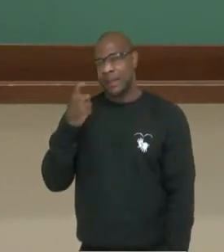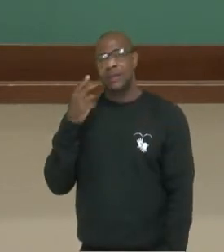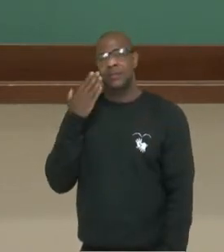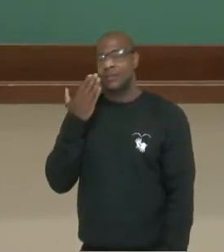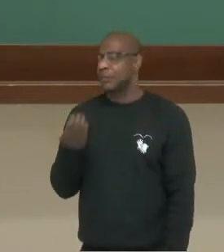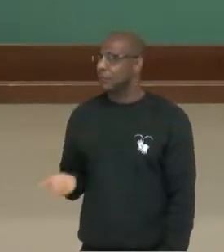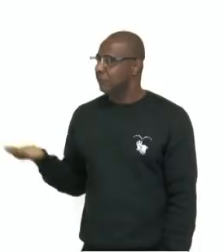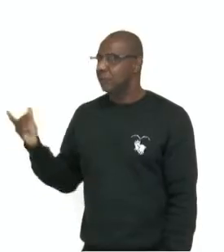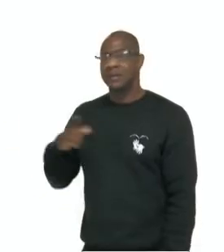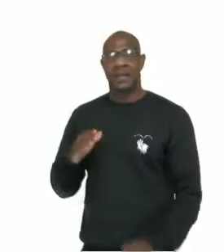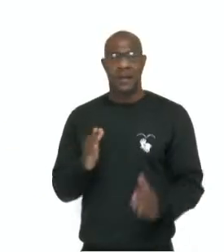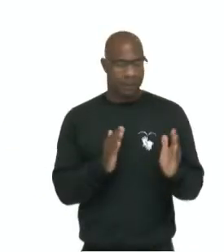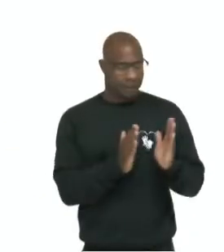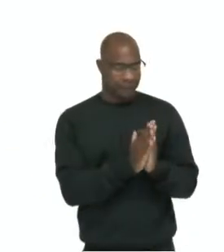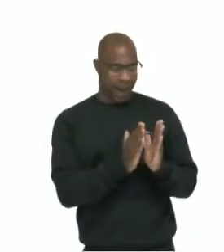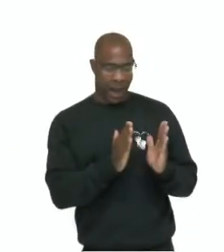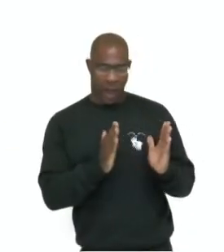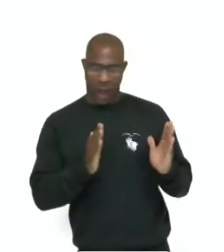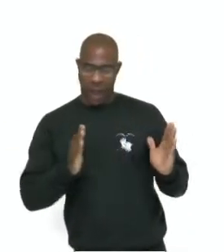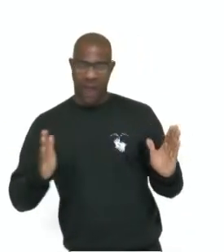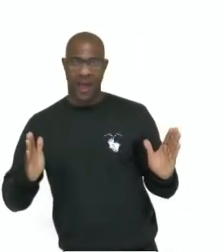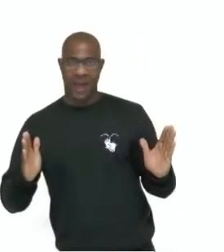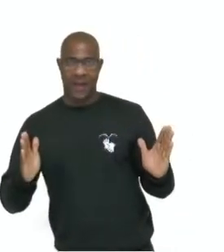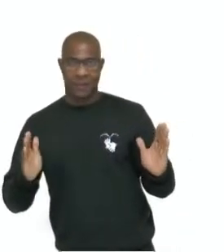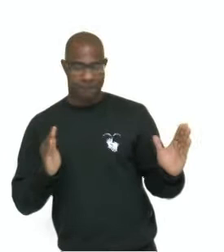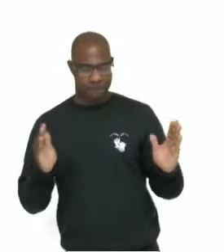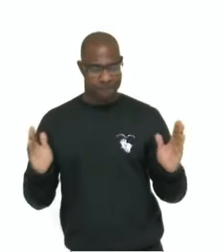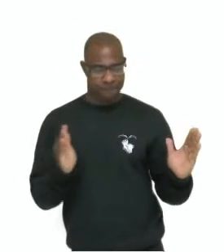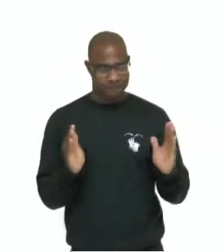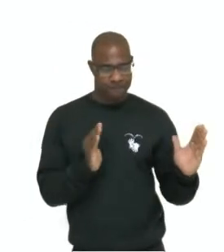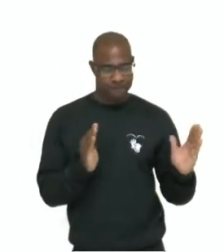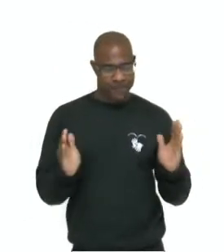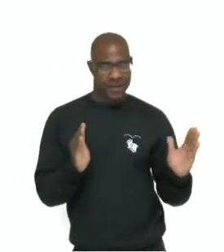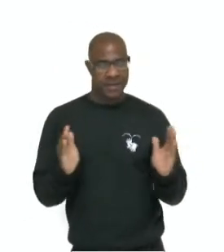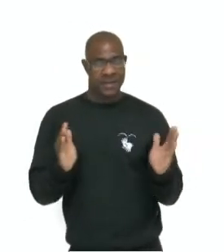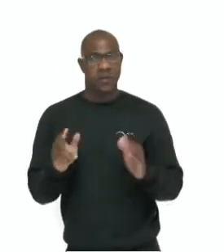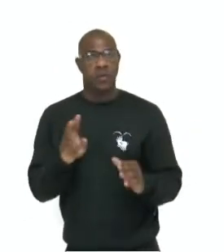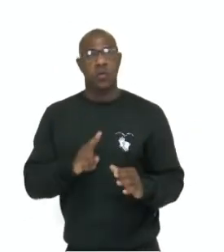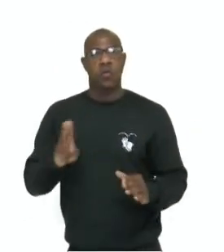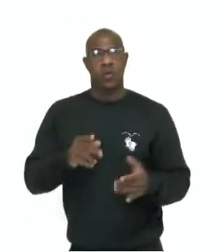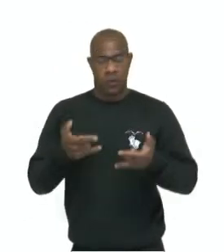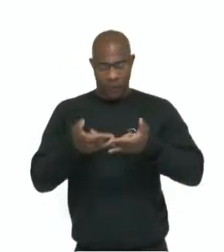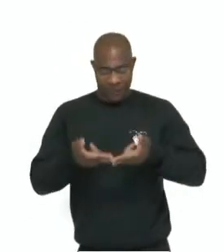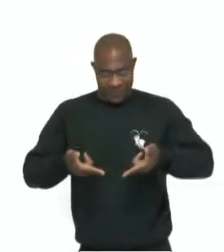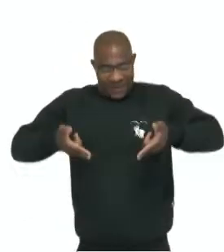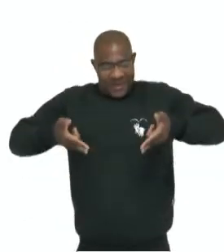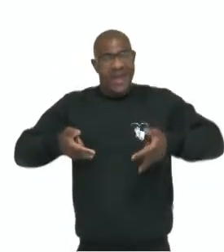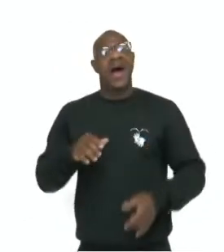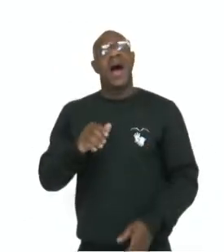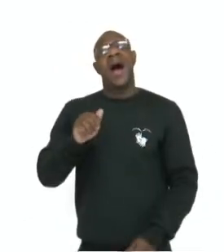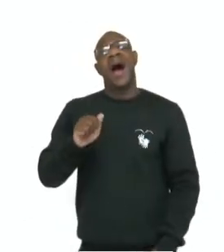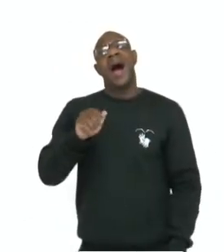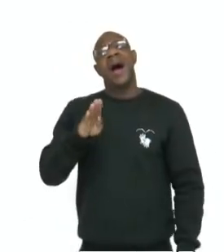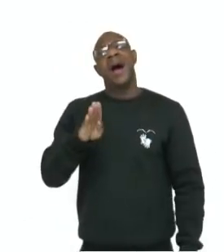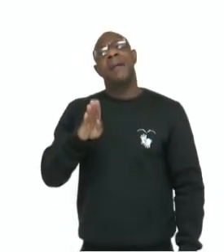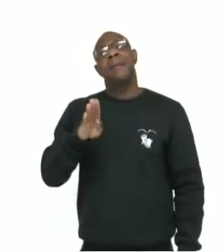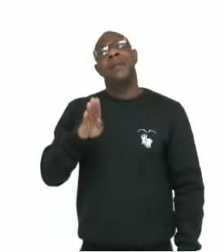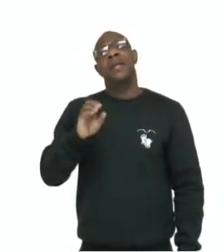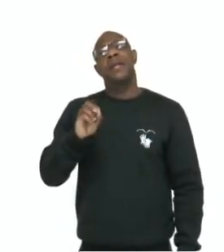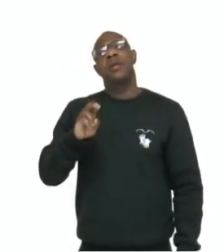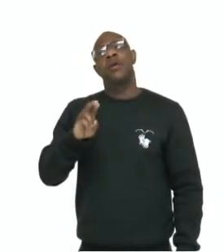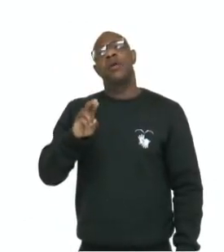uma linha do tempo do uso dos absorventes. Conta-se que